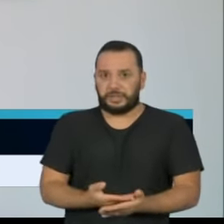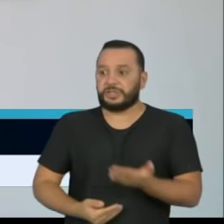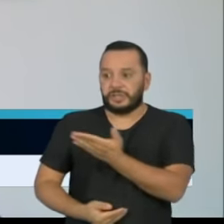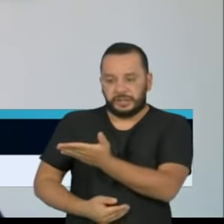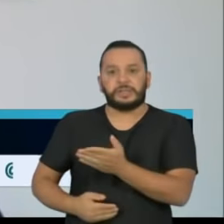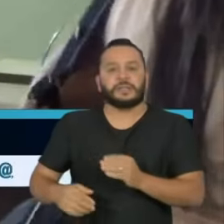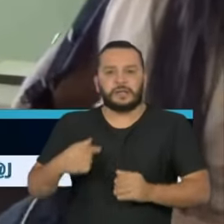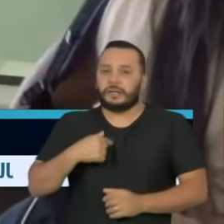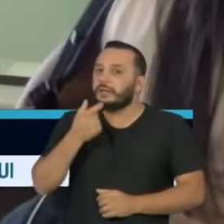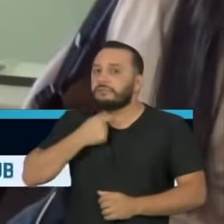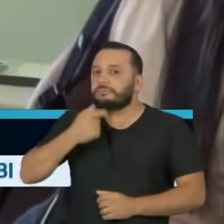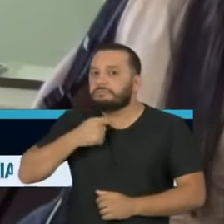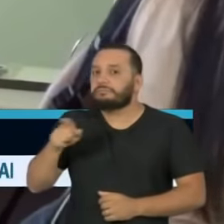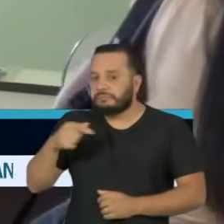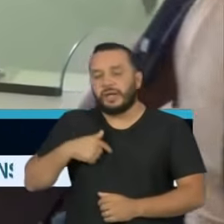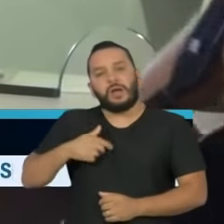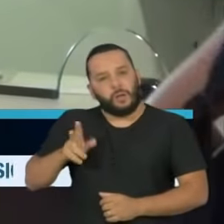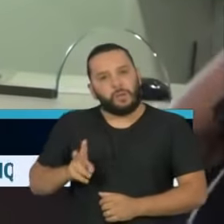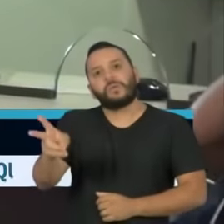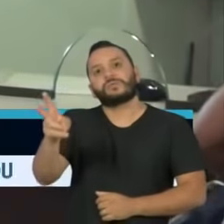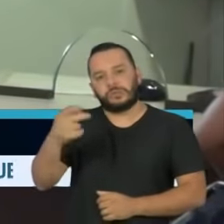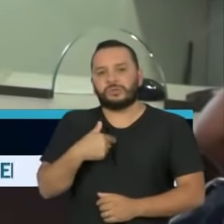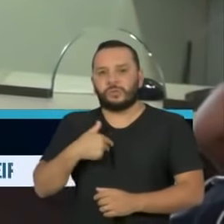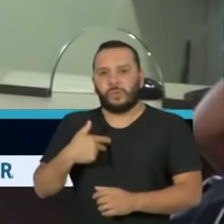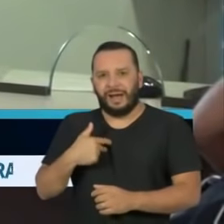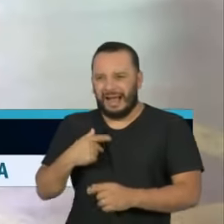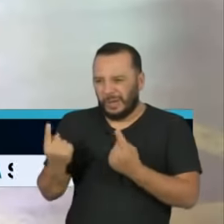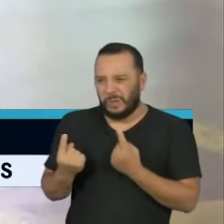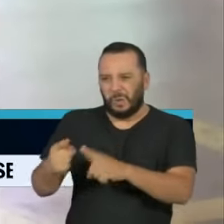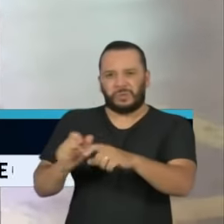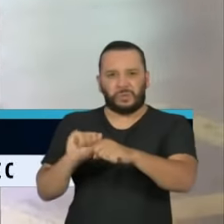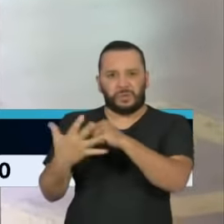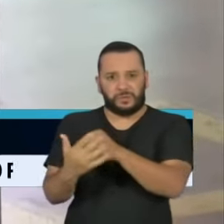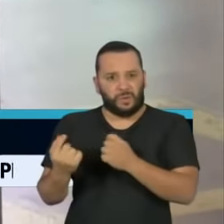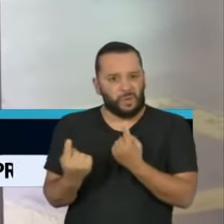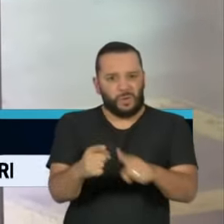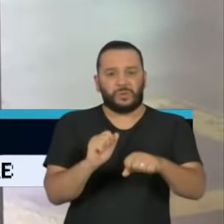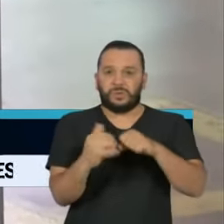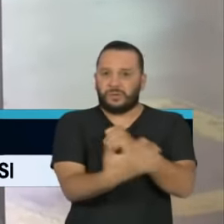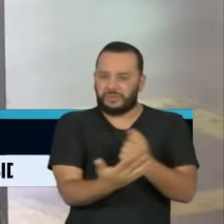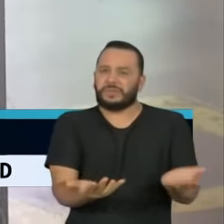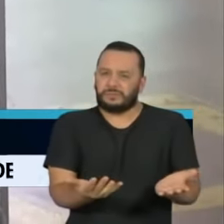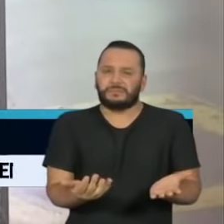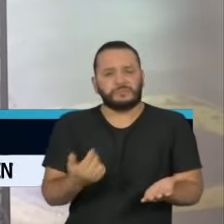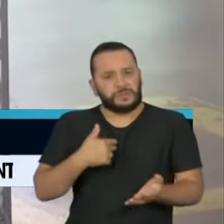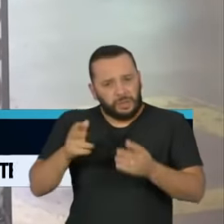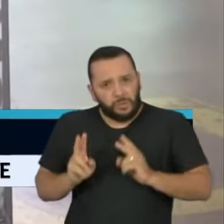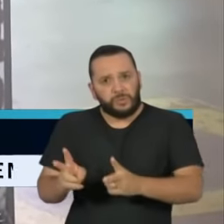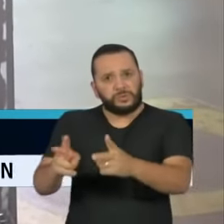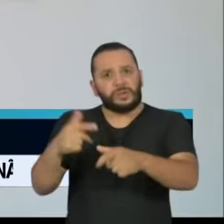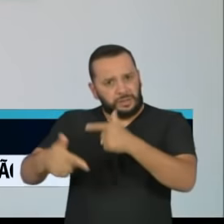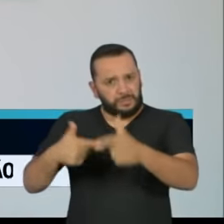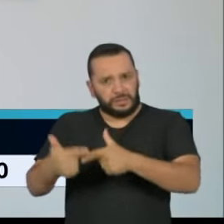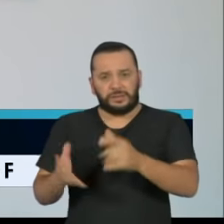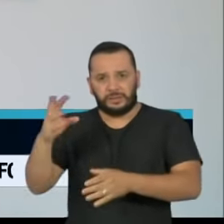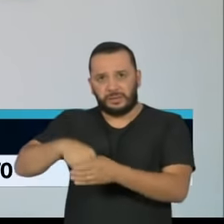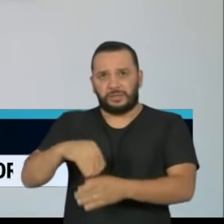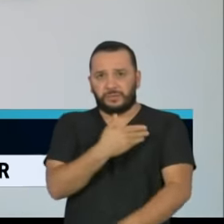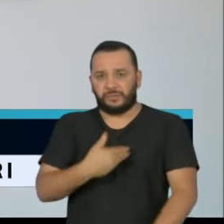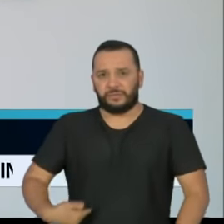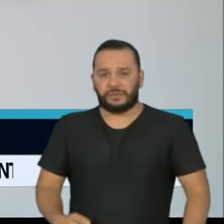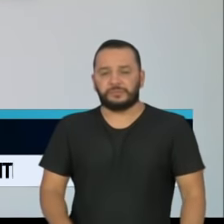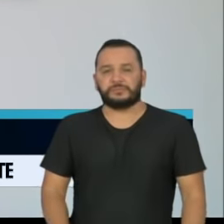habilidade política para manter o combate à pandemia de coronavírus sem inviabilizar a sua permanência no governo.